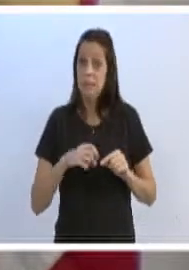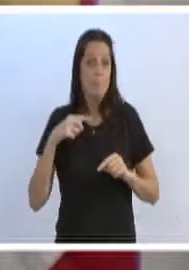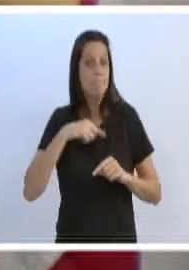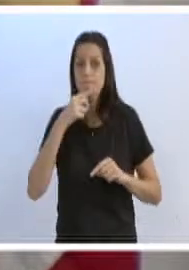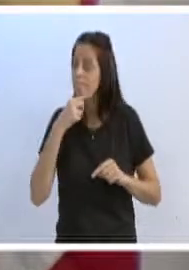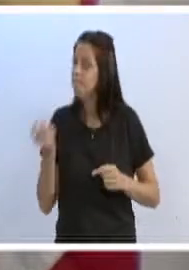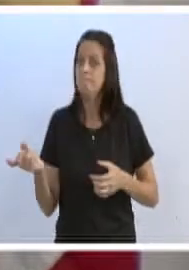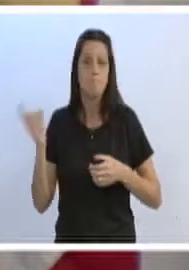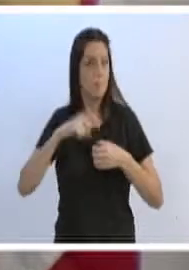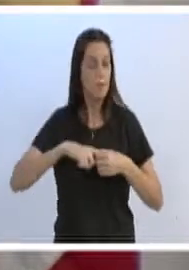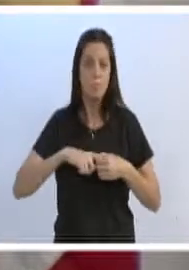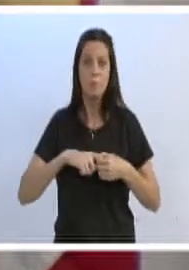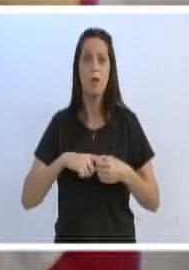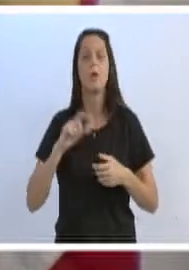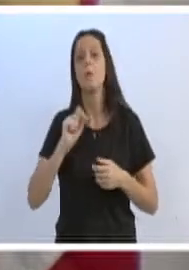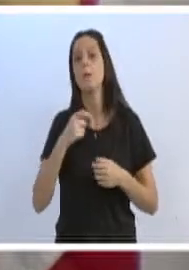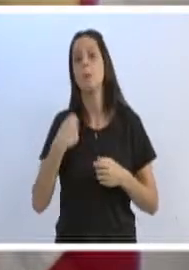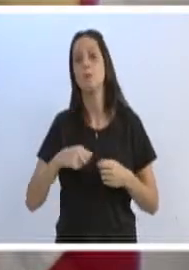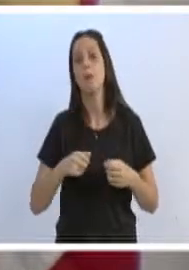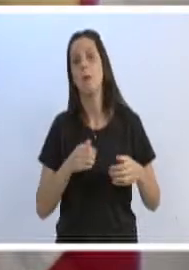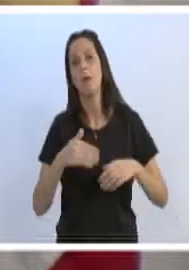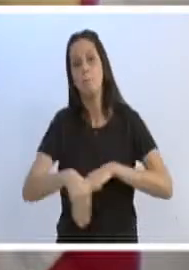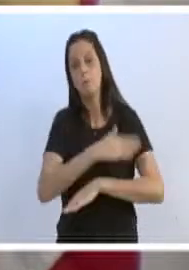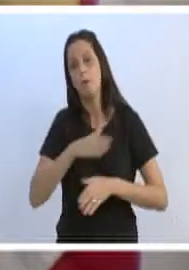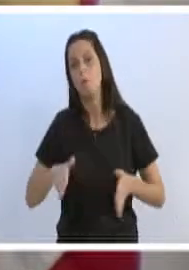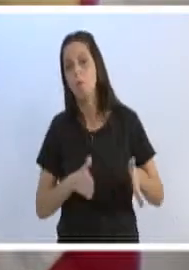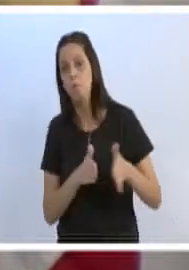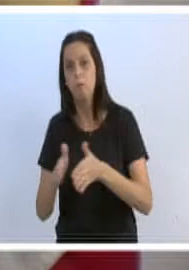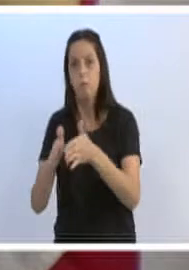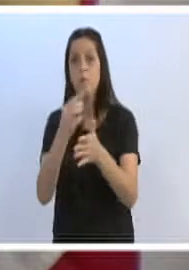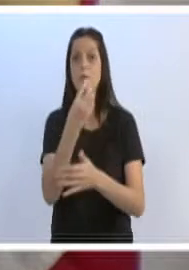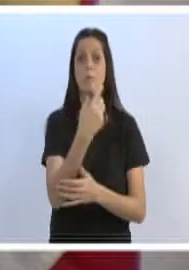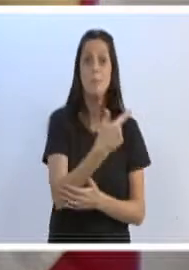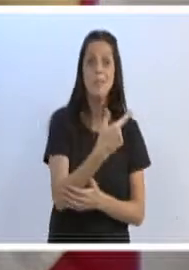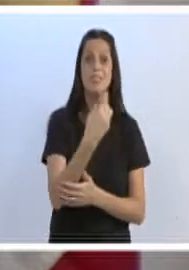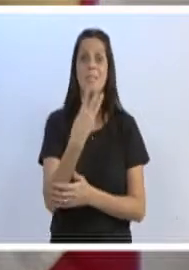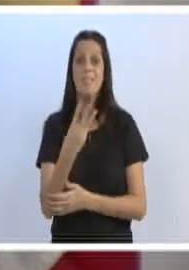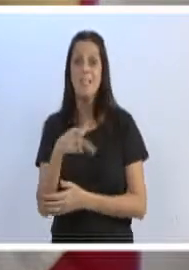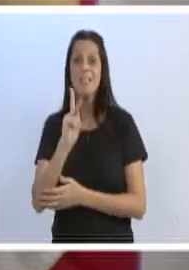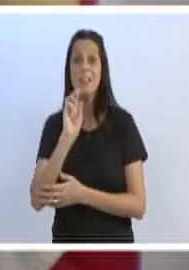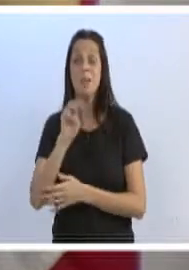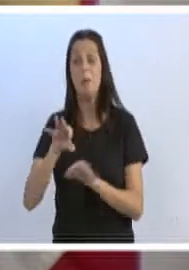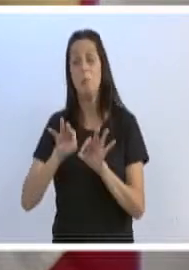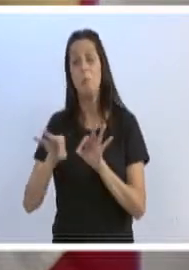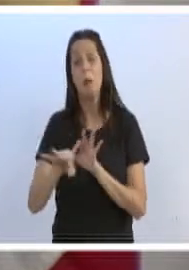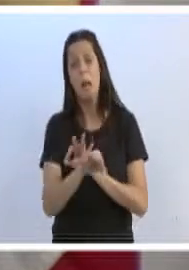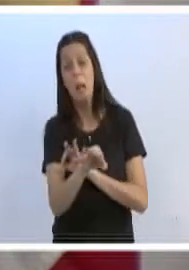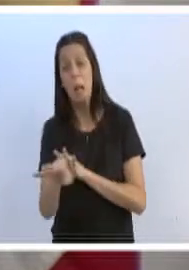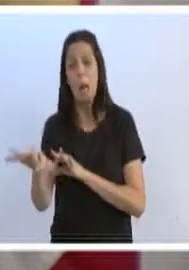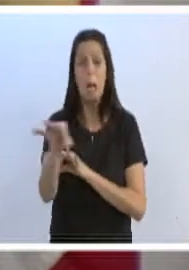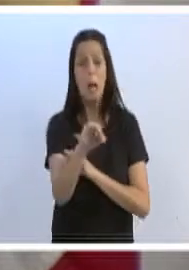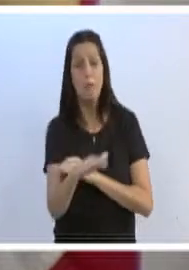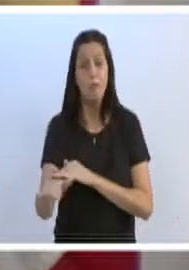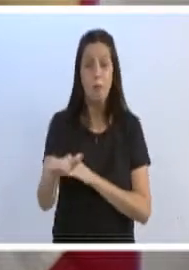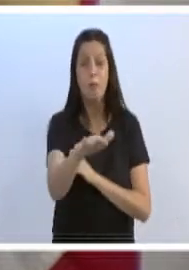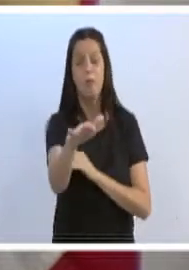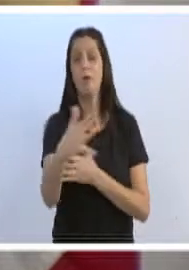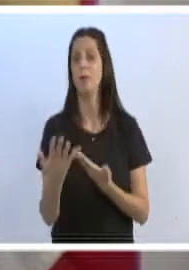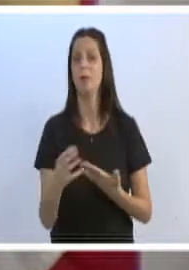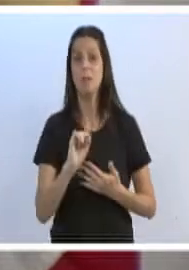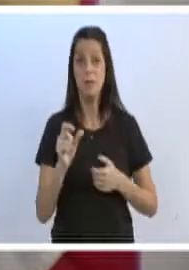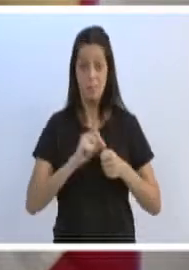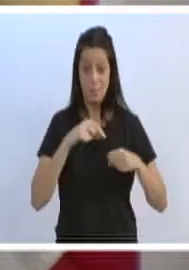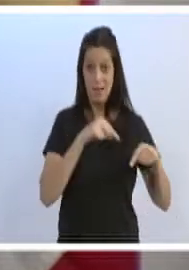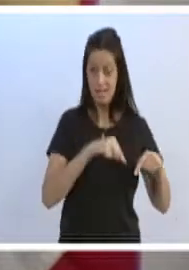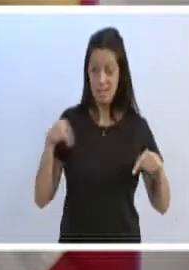e com três quilômetros e meio ligação volta a acontecer pela antônio zendron conforme já era em 2008 e